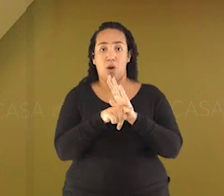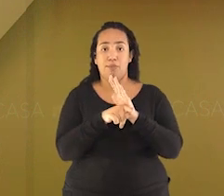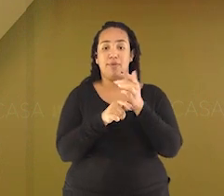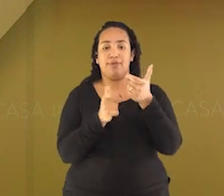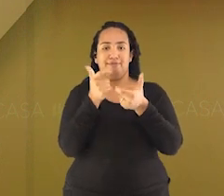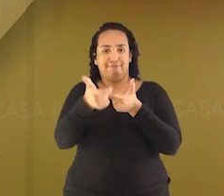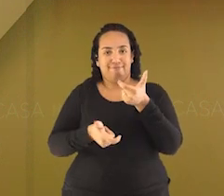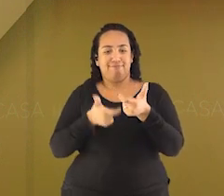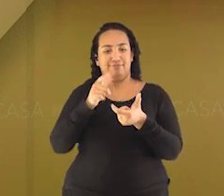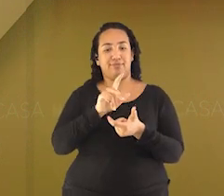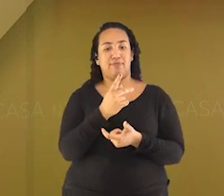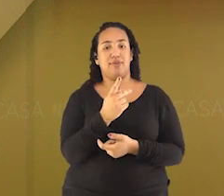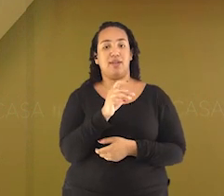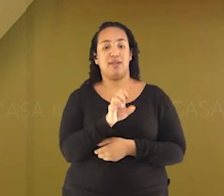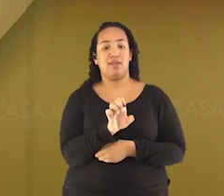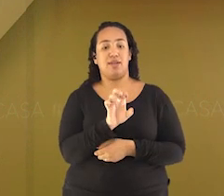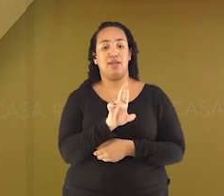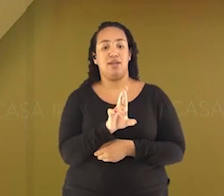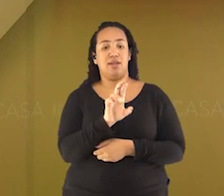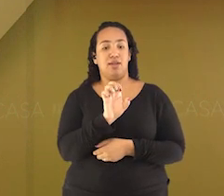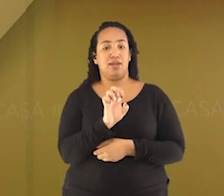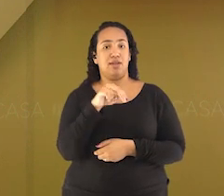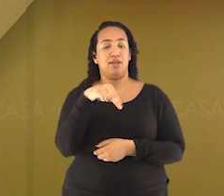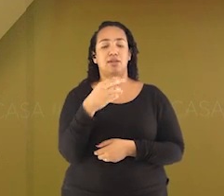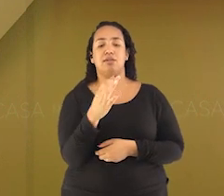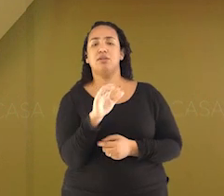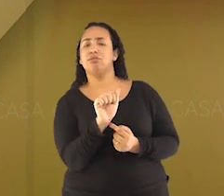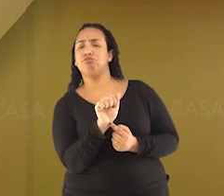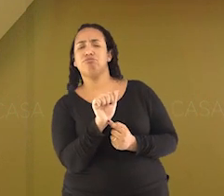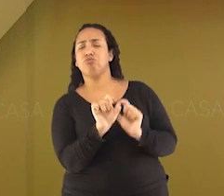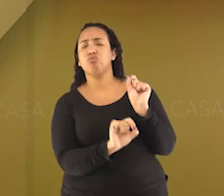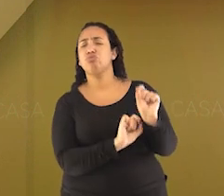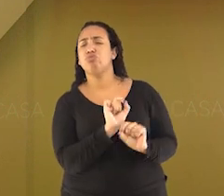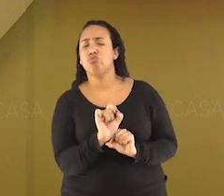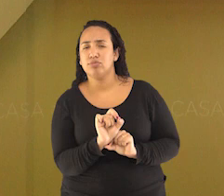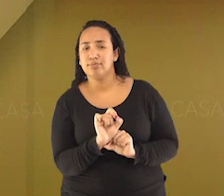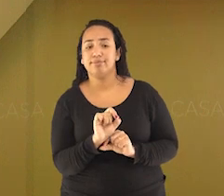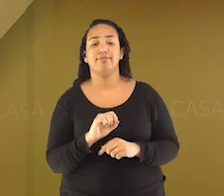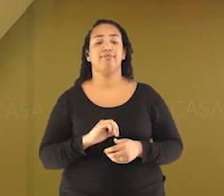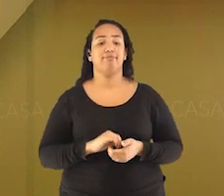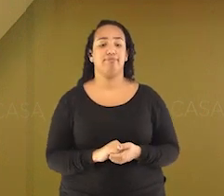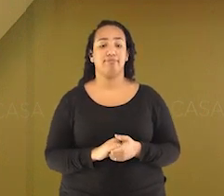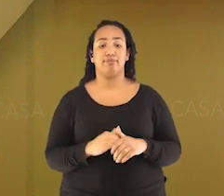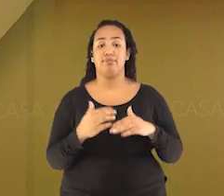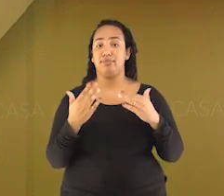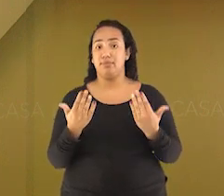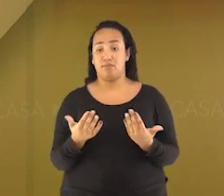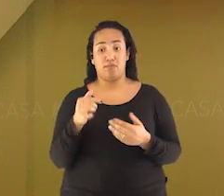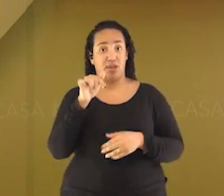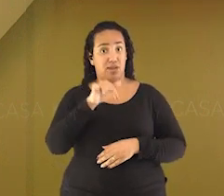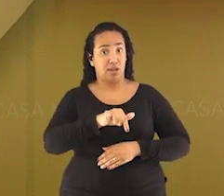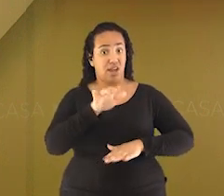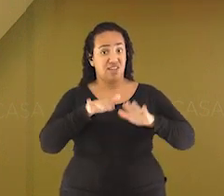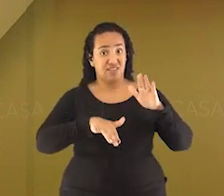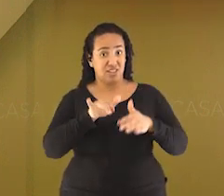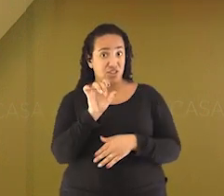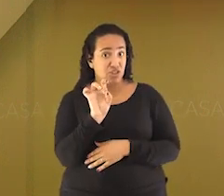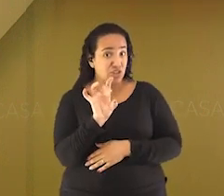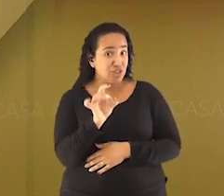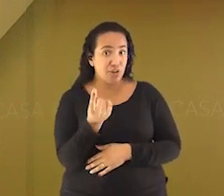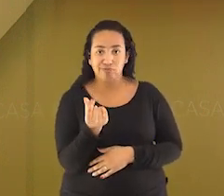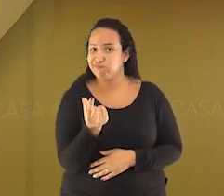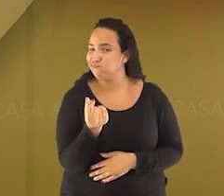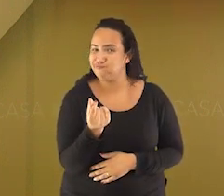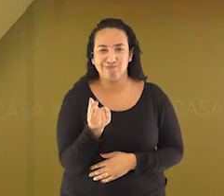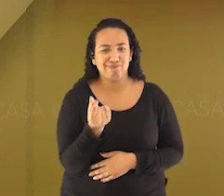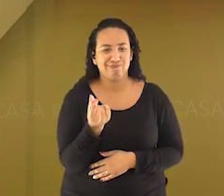palavra herança. Mas o que vem a ser herança? Nem tudo está